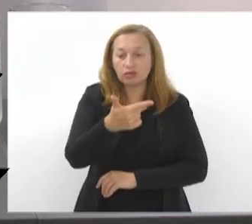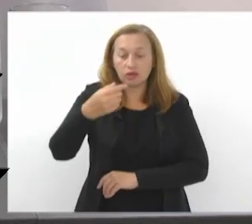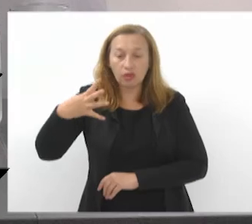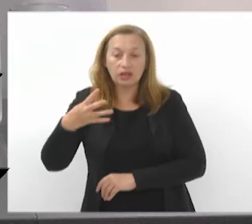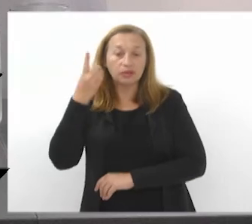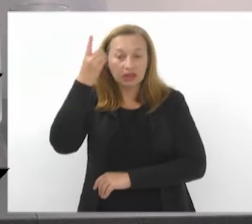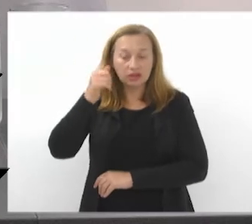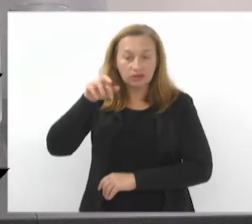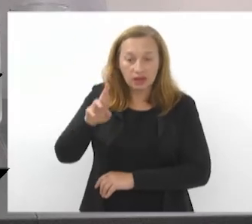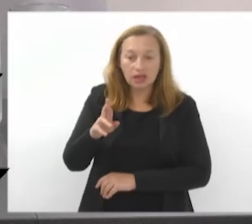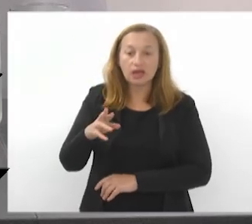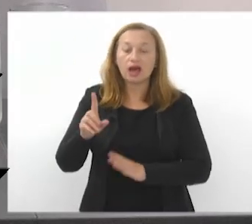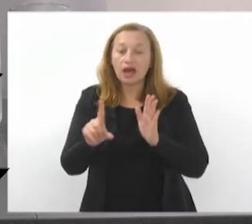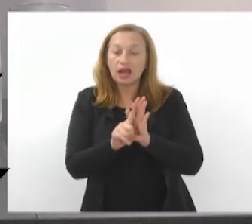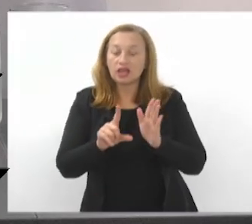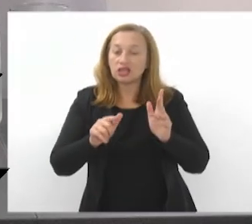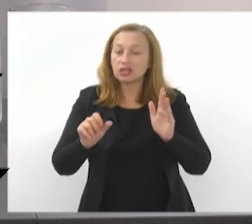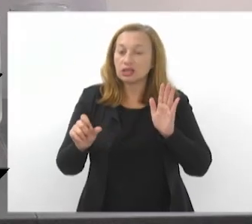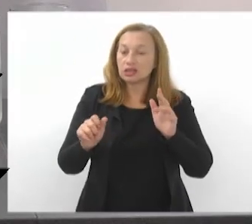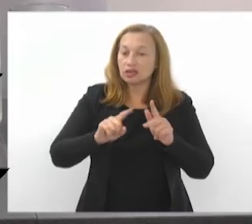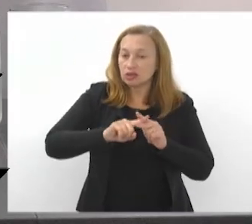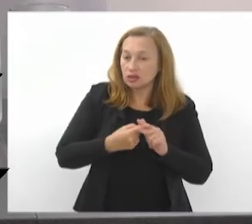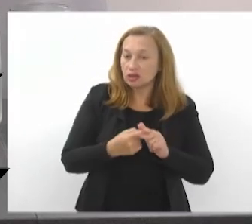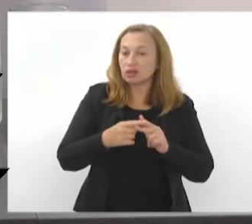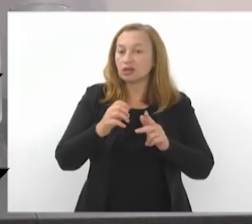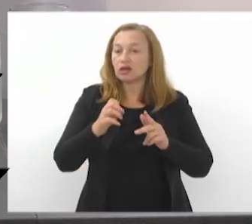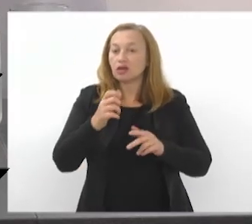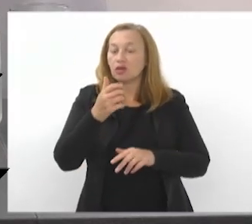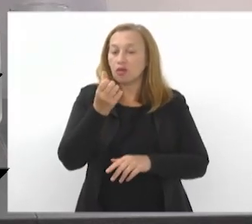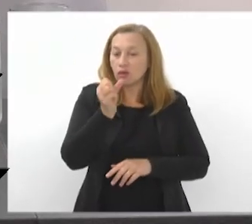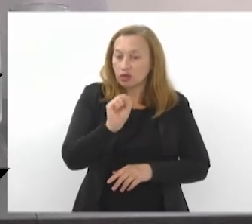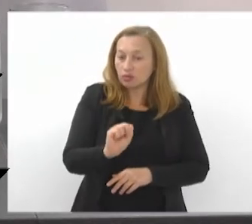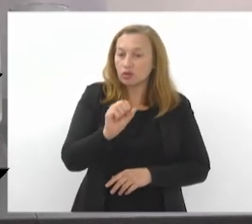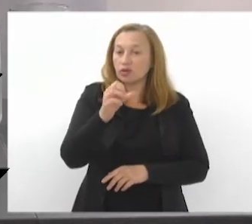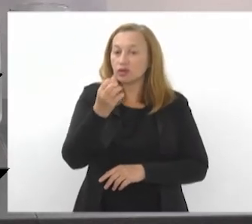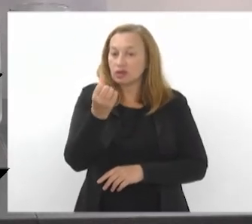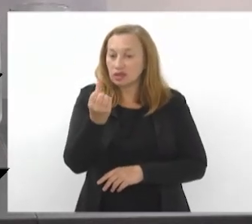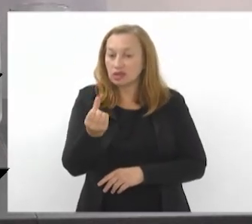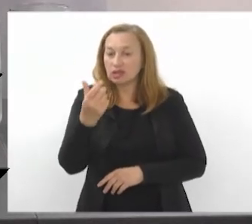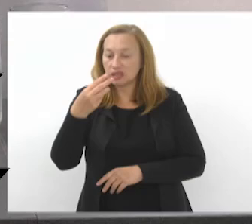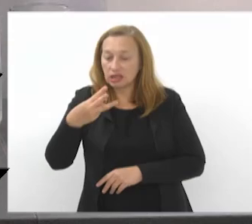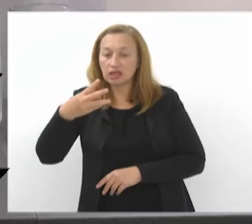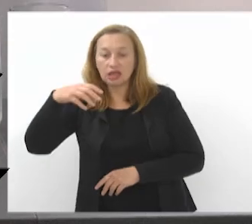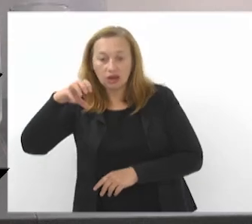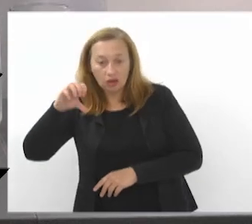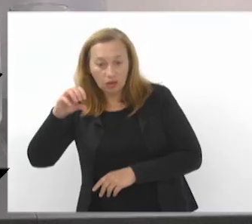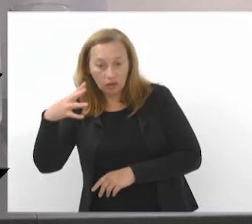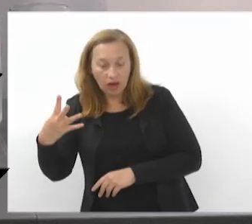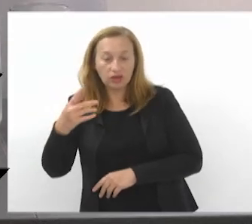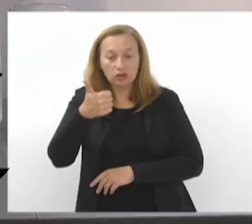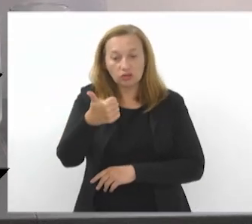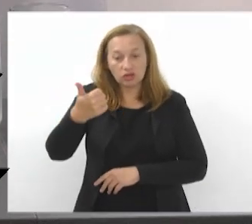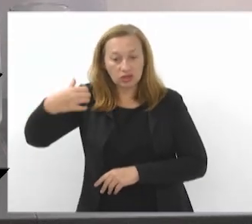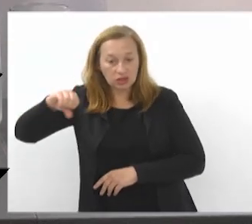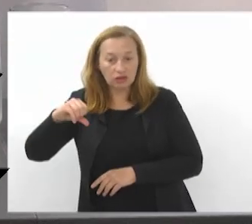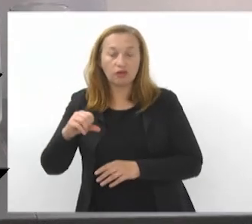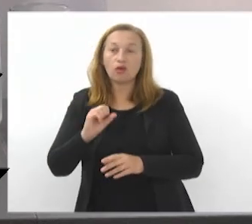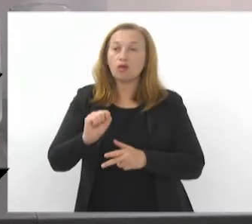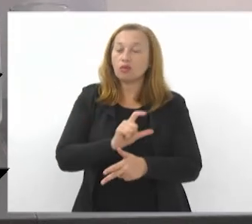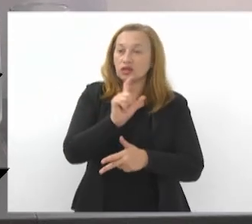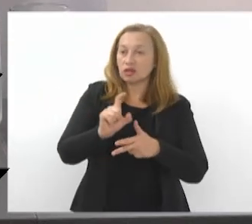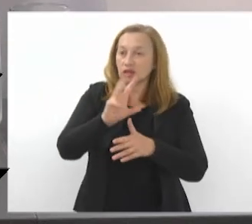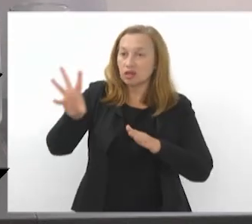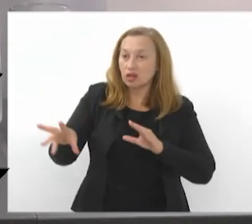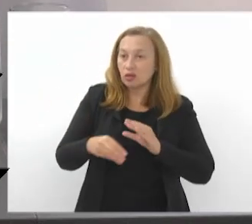Reis, que altera a lei estadual número 8.634, de 25 de novembro de 2019, que autoriza o Poder Executivo a